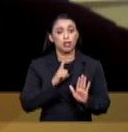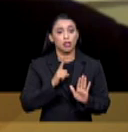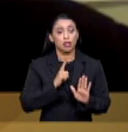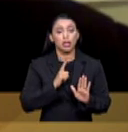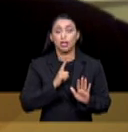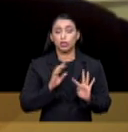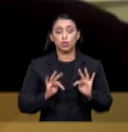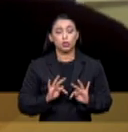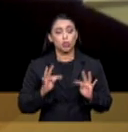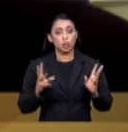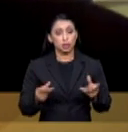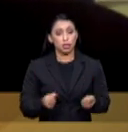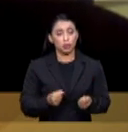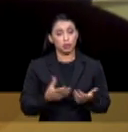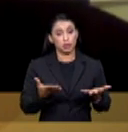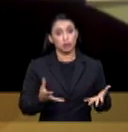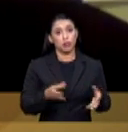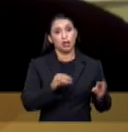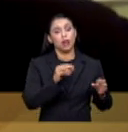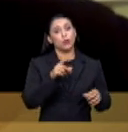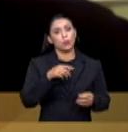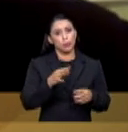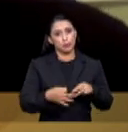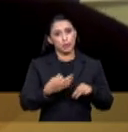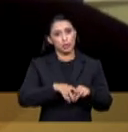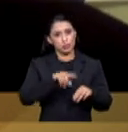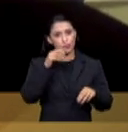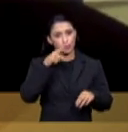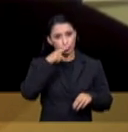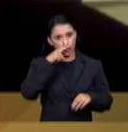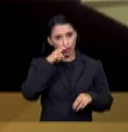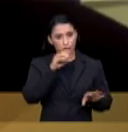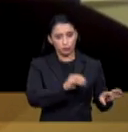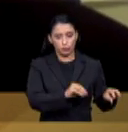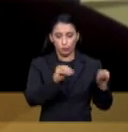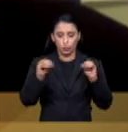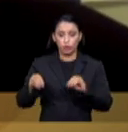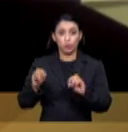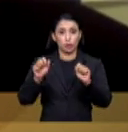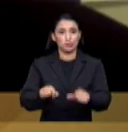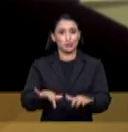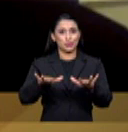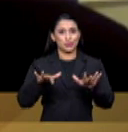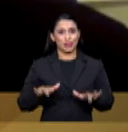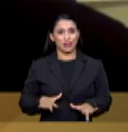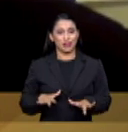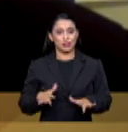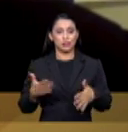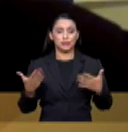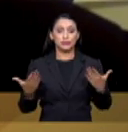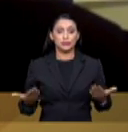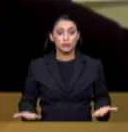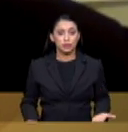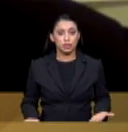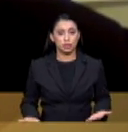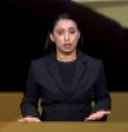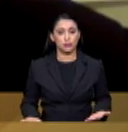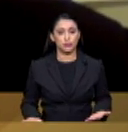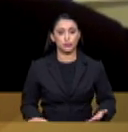do autor. Houve destaque, então, do ministro Fachin, e o processo vem a plenário telepresencial.